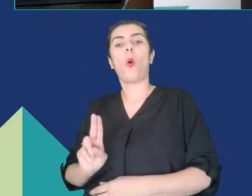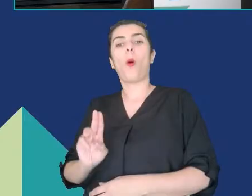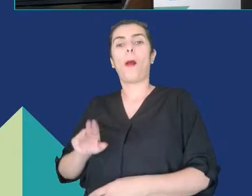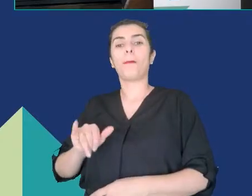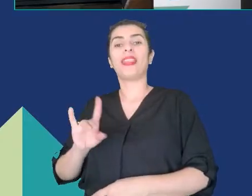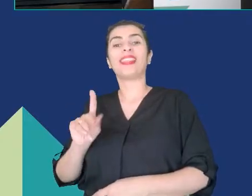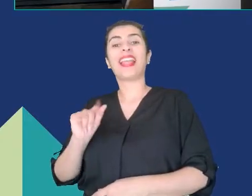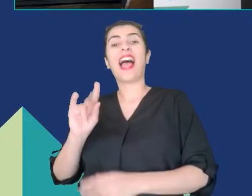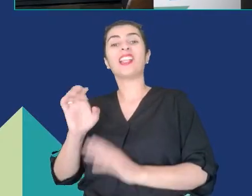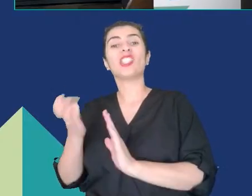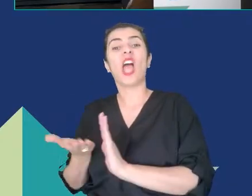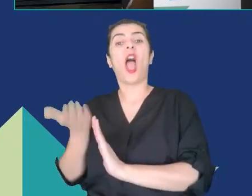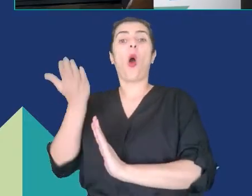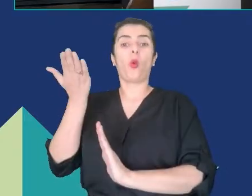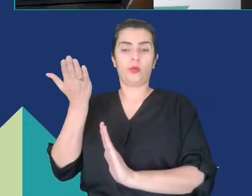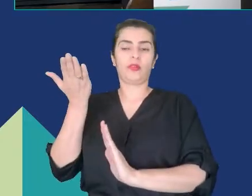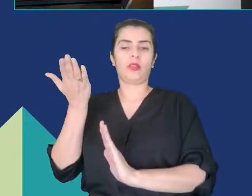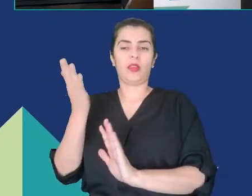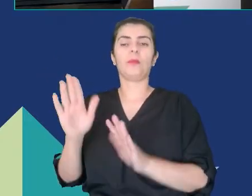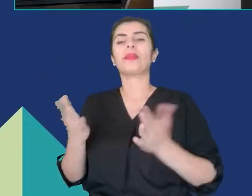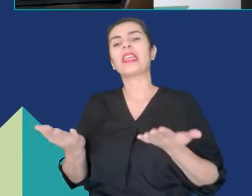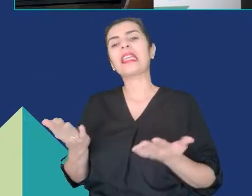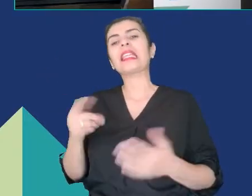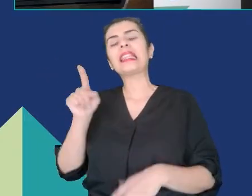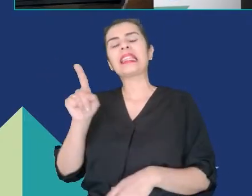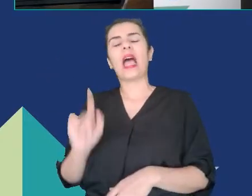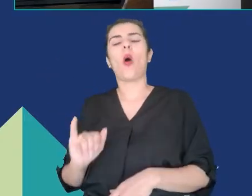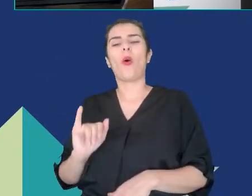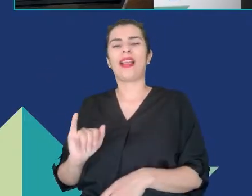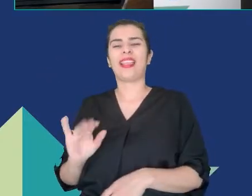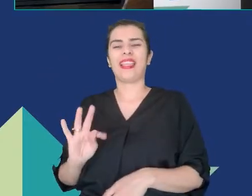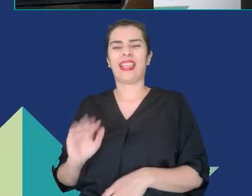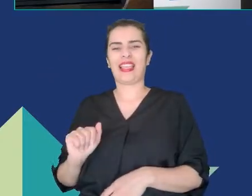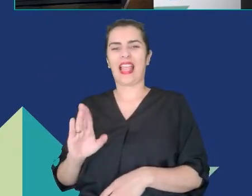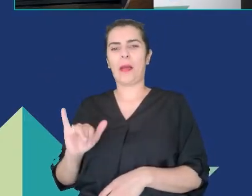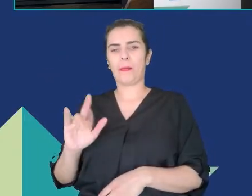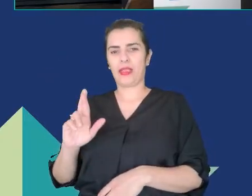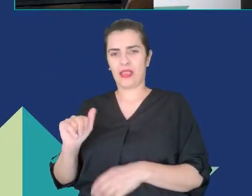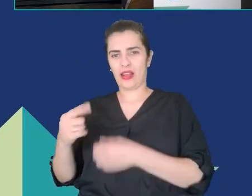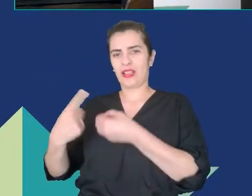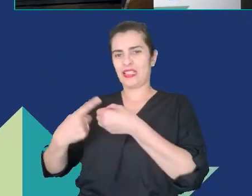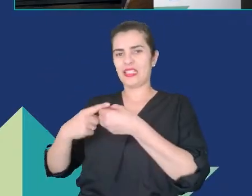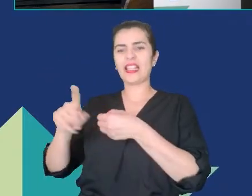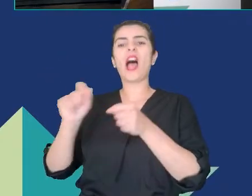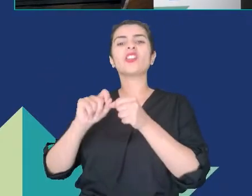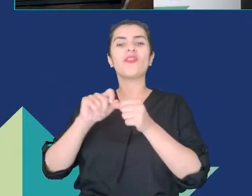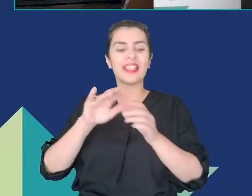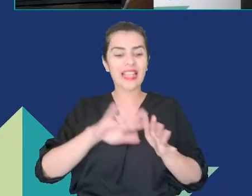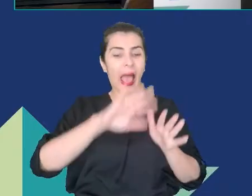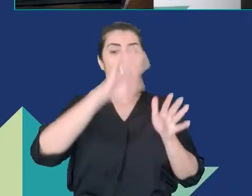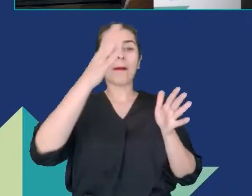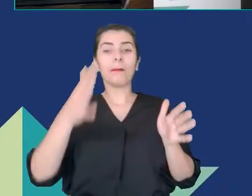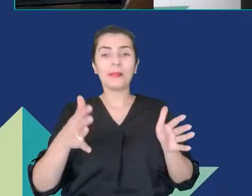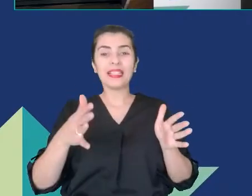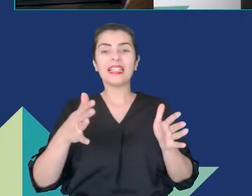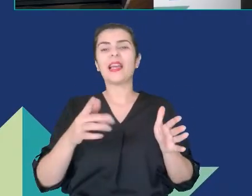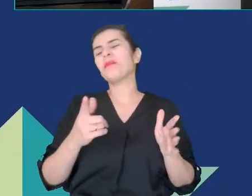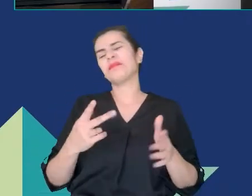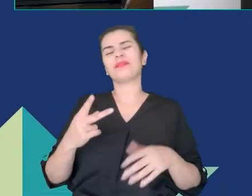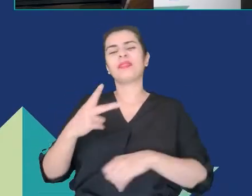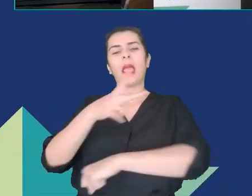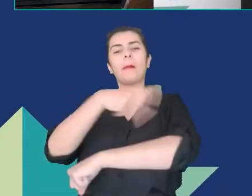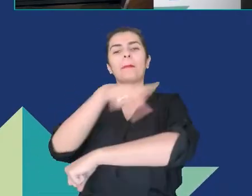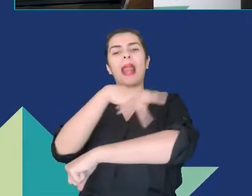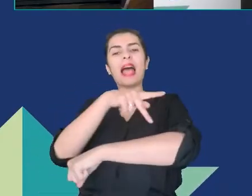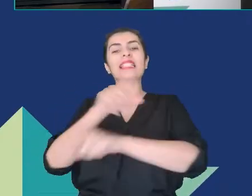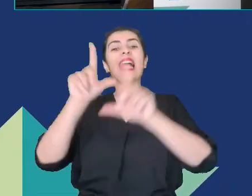isso, no caso de Itabira, a gente gerou o local que a gente chama de pilha de redução, praça de redução de umidade. É